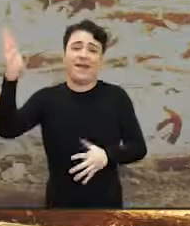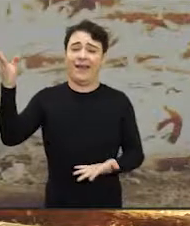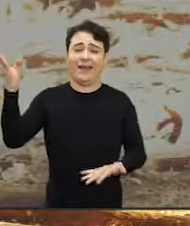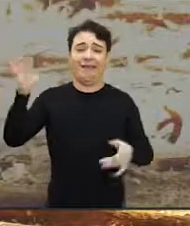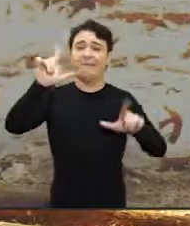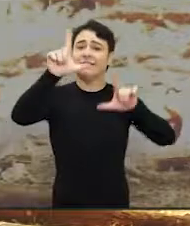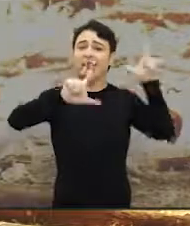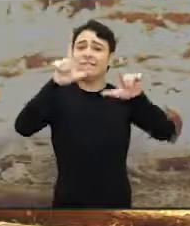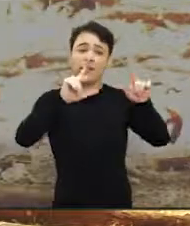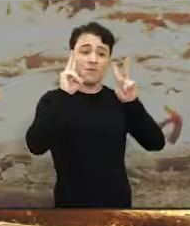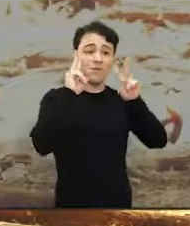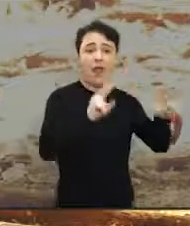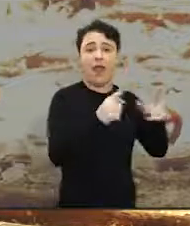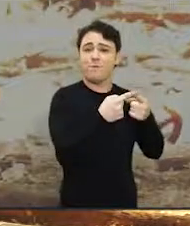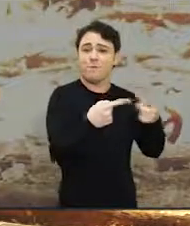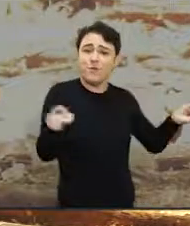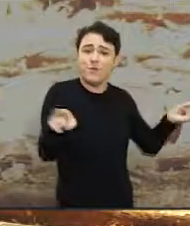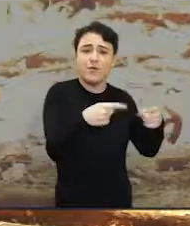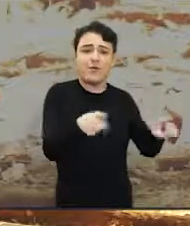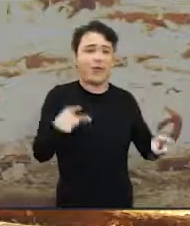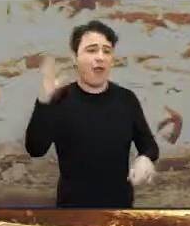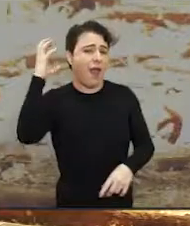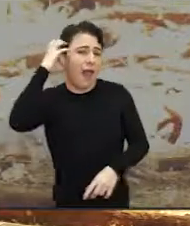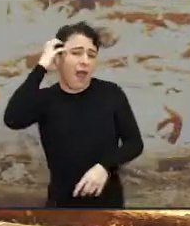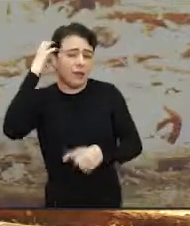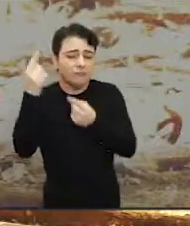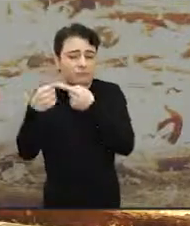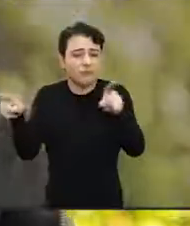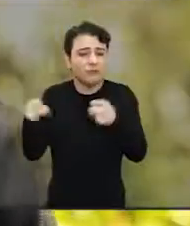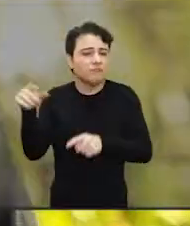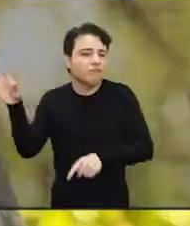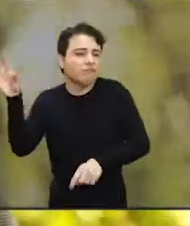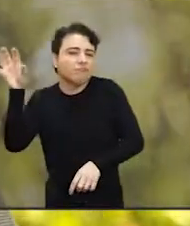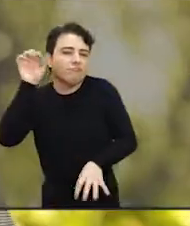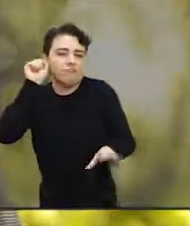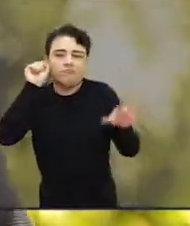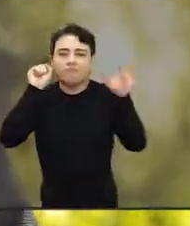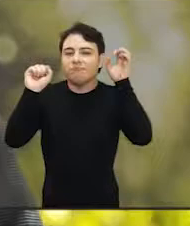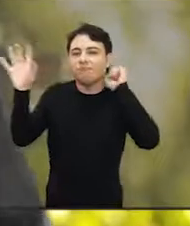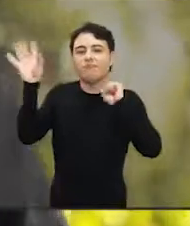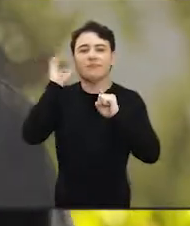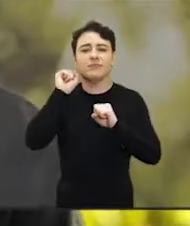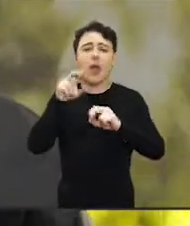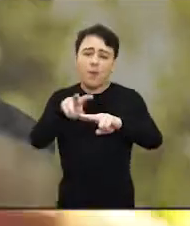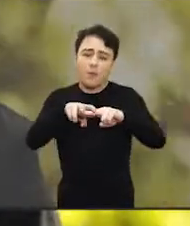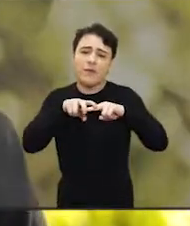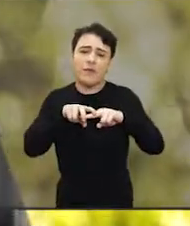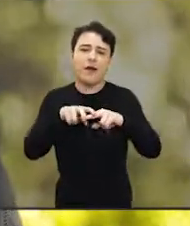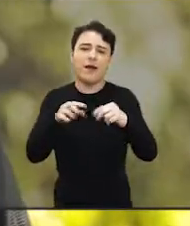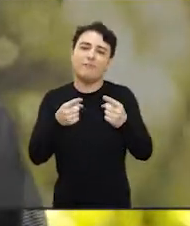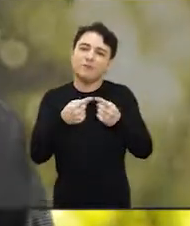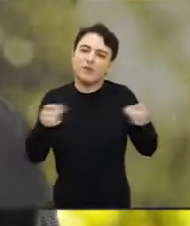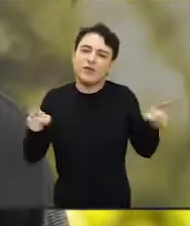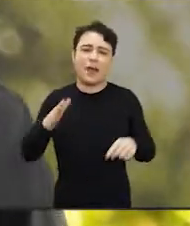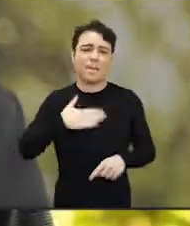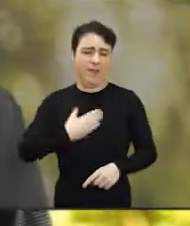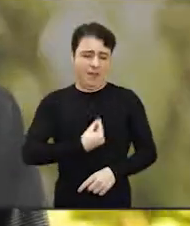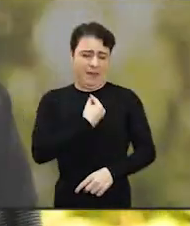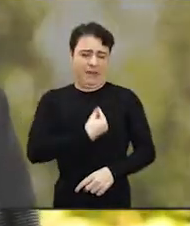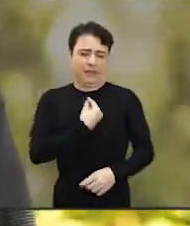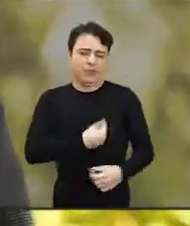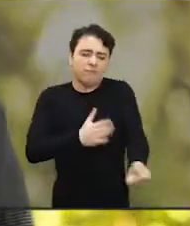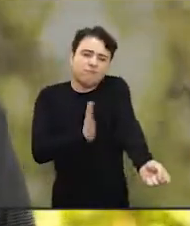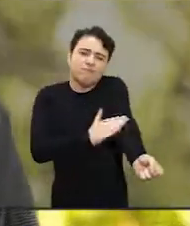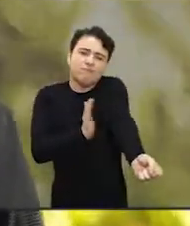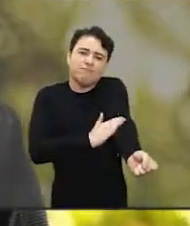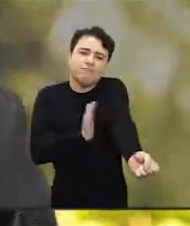é meu assunto favorito, é o que eu acompanho na TV, é o que eu ouço no rádio. Então a música